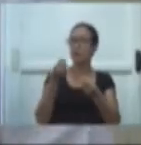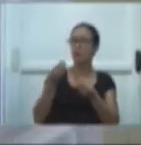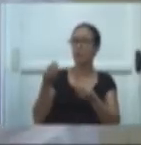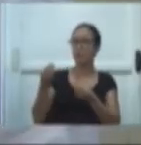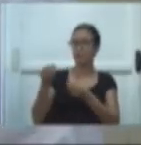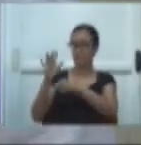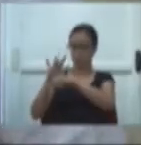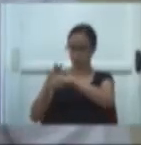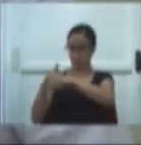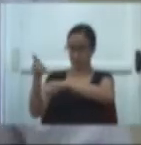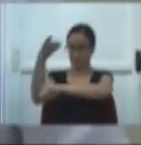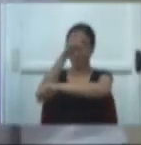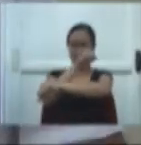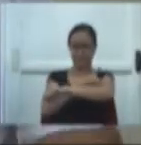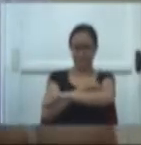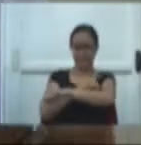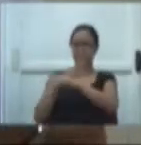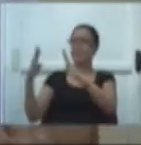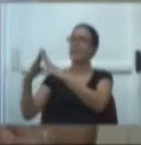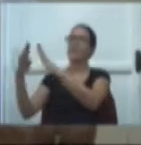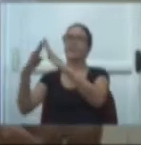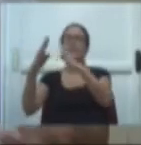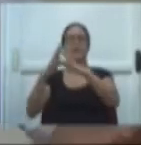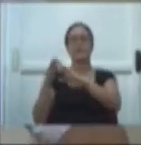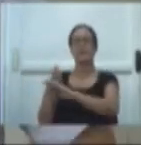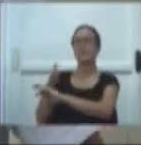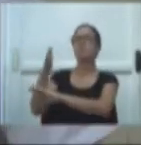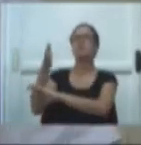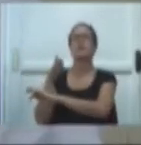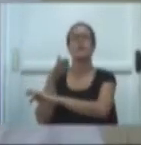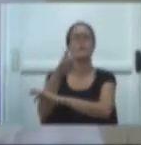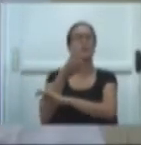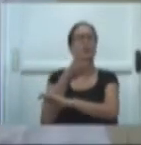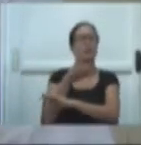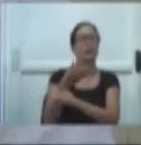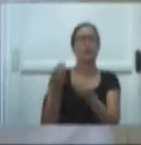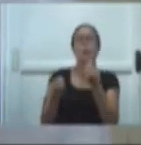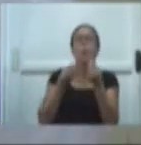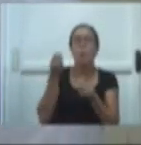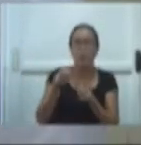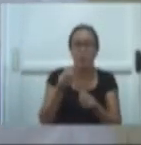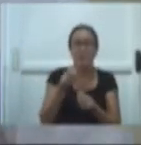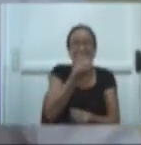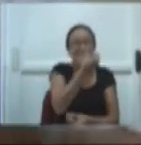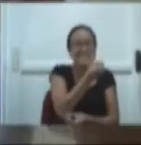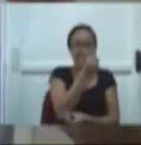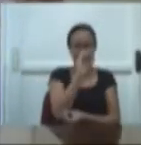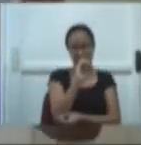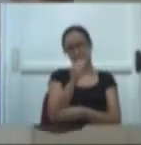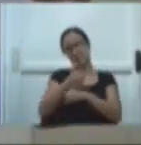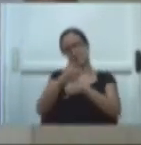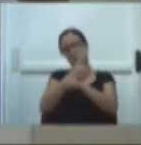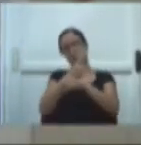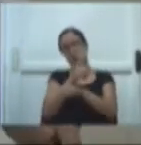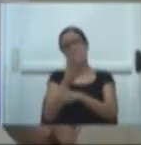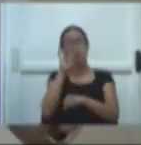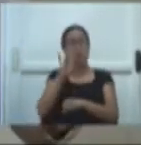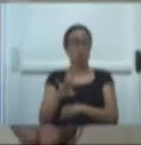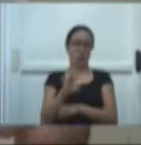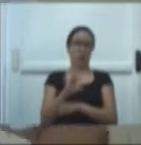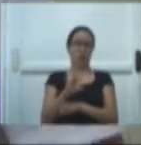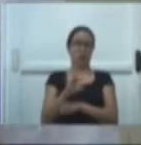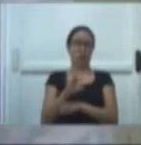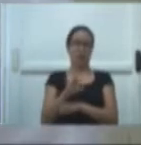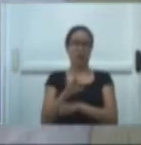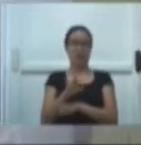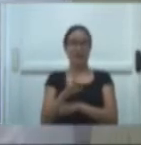estar entrando nas casas com 60 agentes de saúde? Uma cidade que tem 300 mil